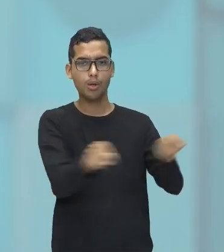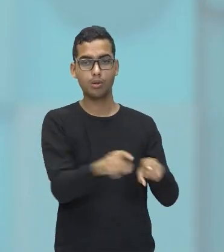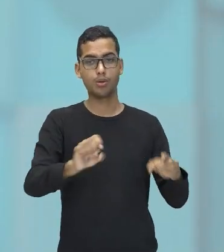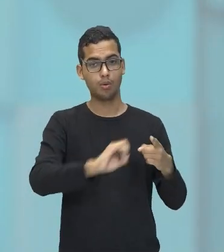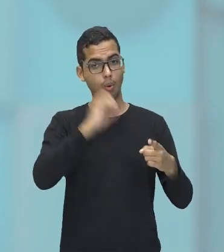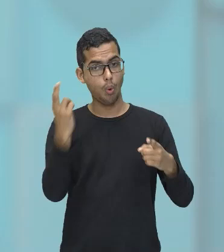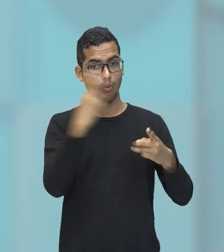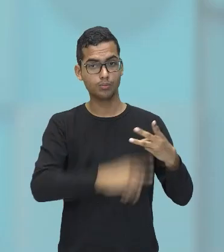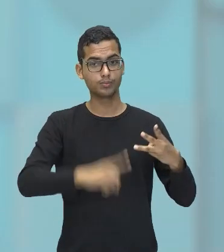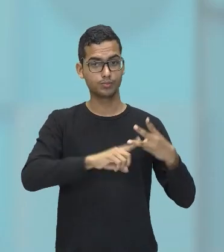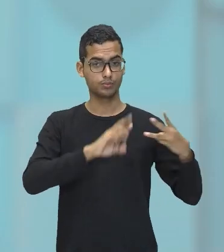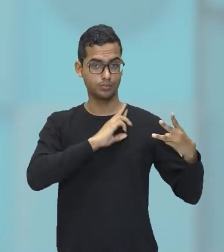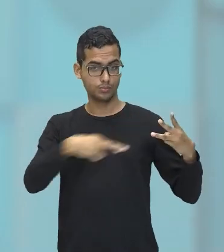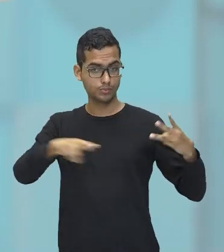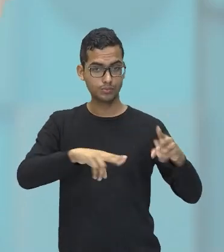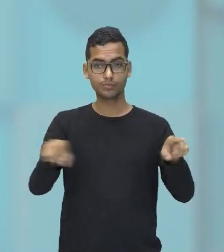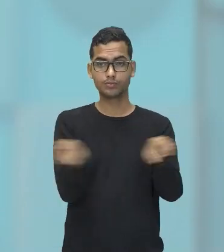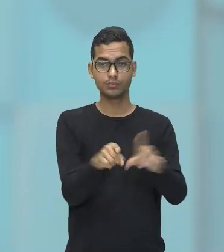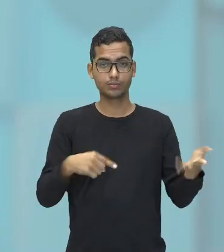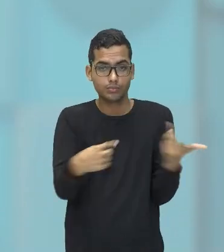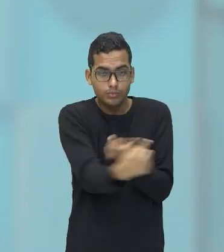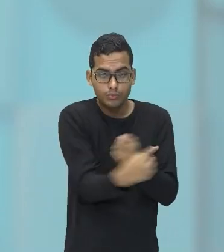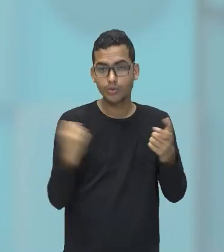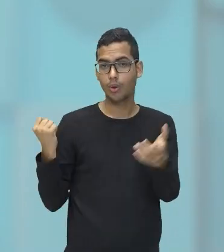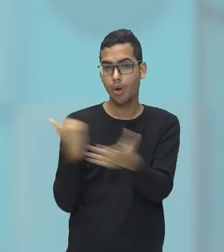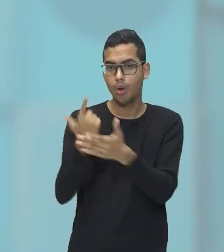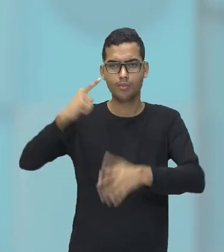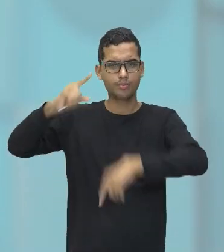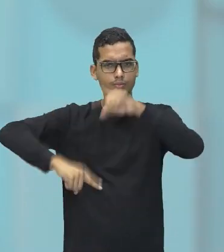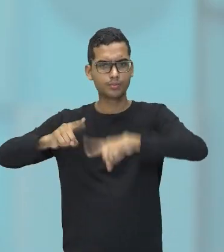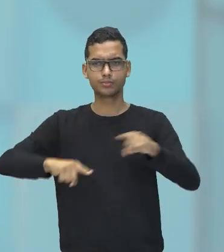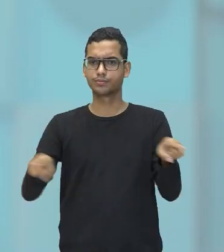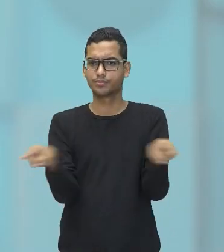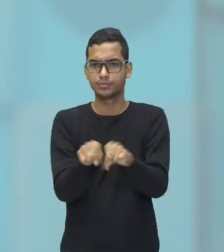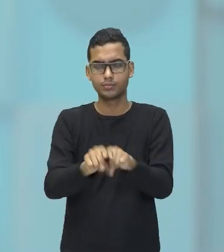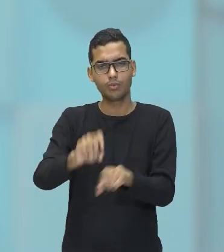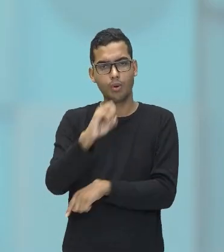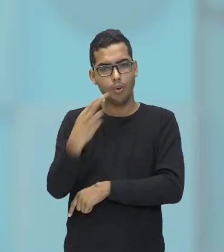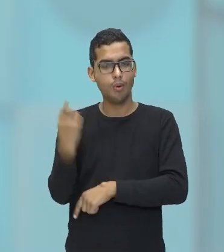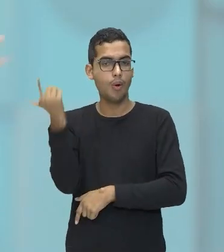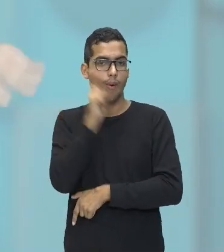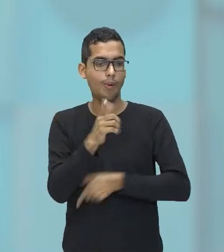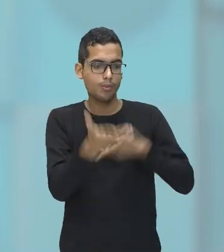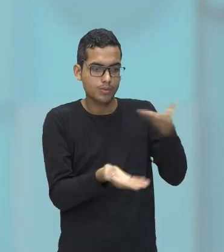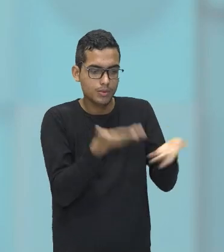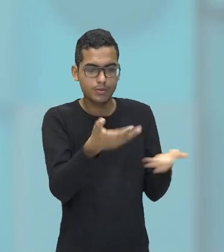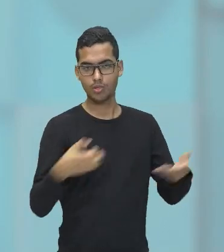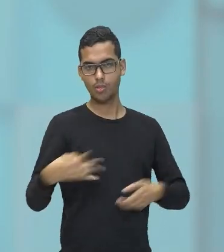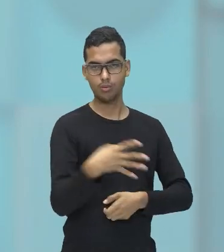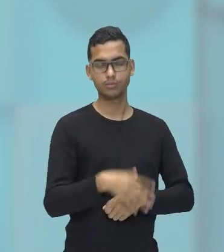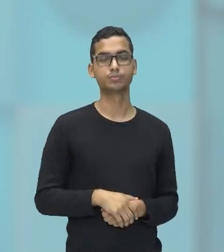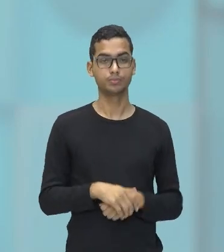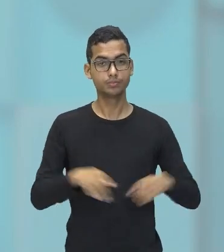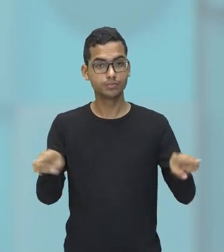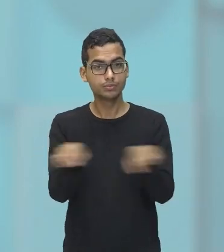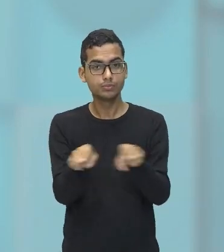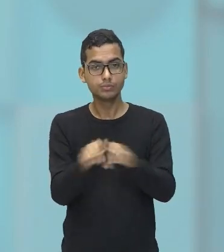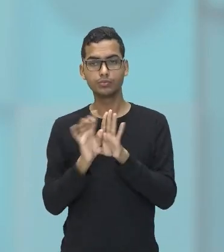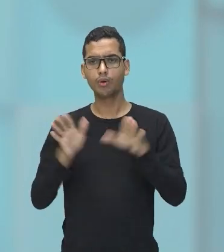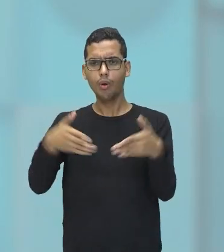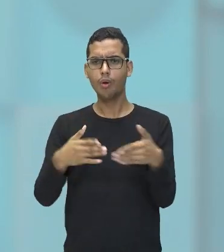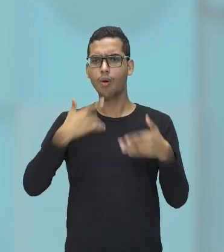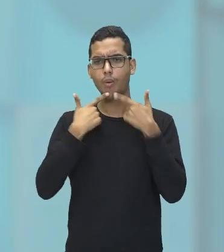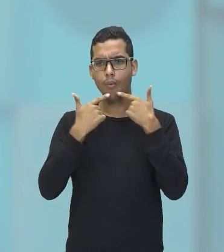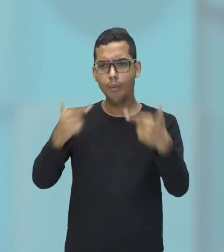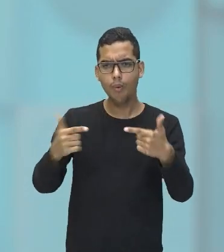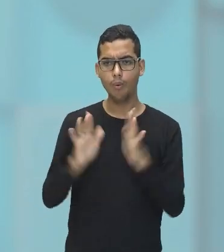religioso e assim por diante, até mesmo comprar um produto ou adquirir um serviço, não é? E nós vimos também que existe uma